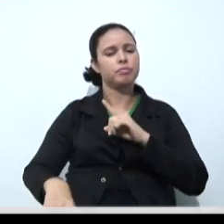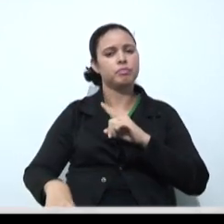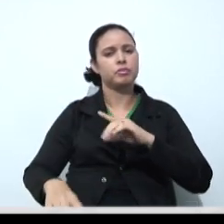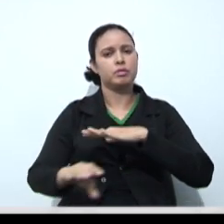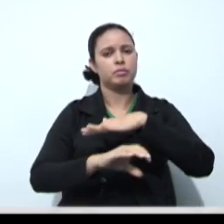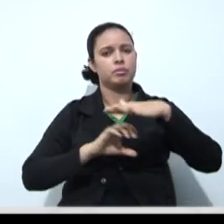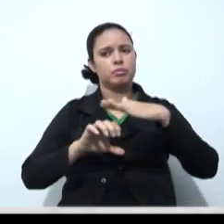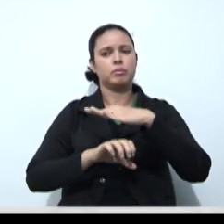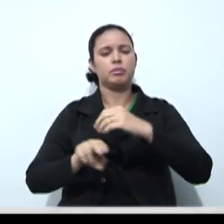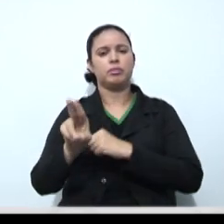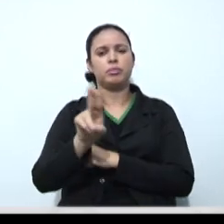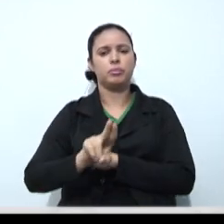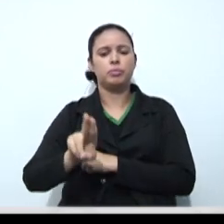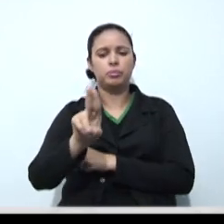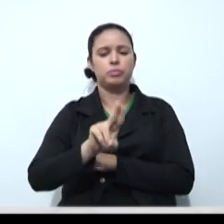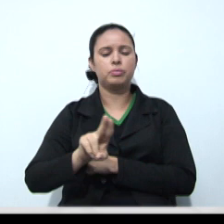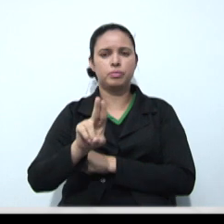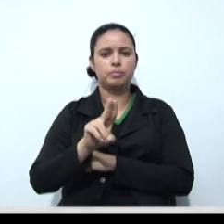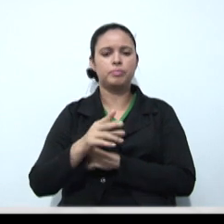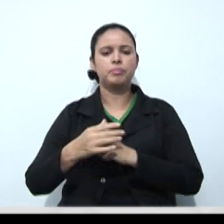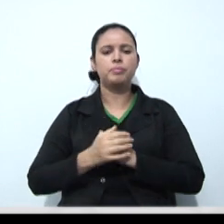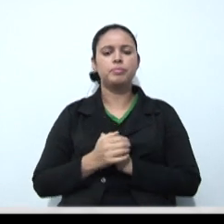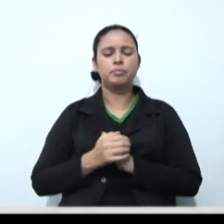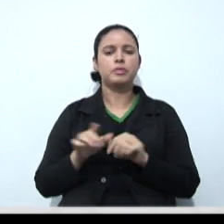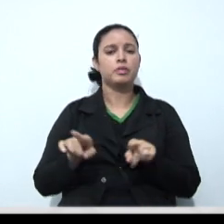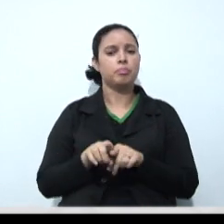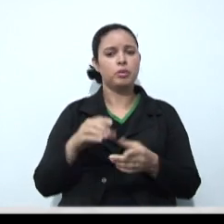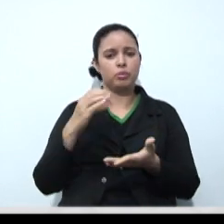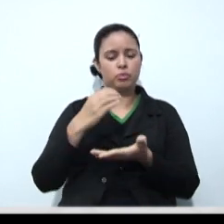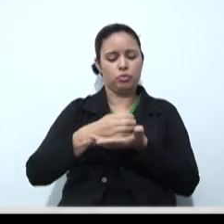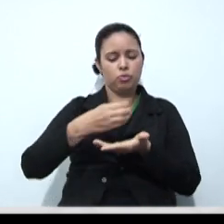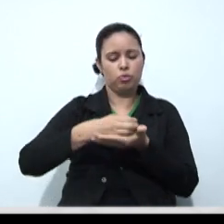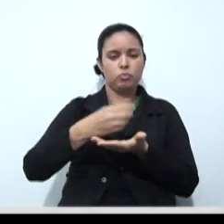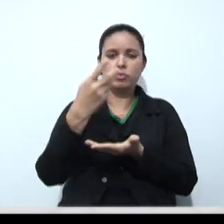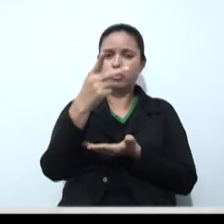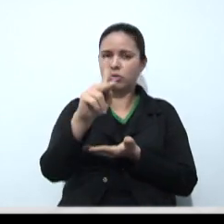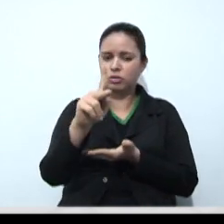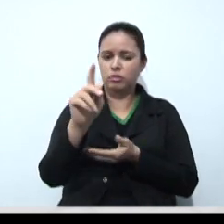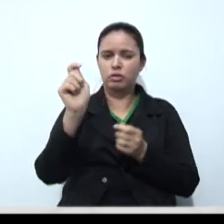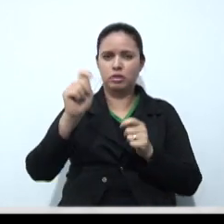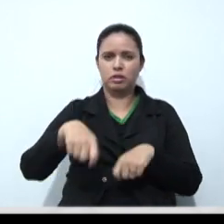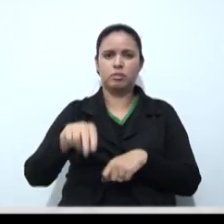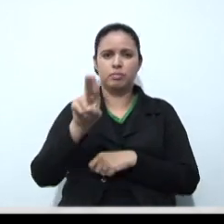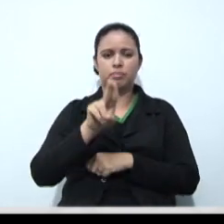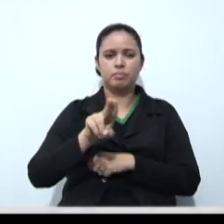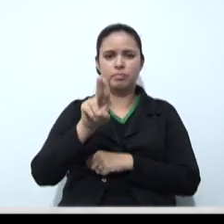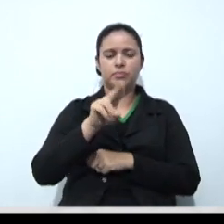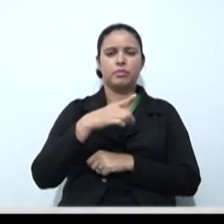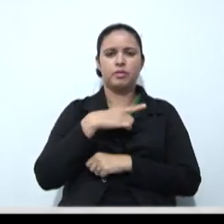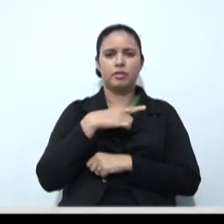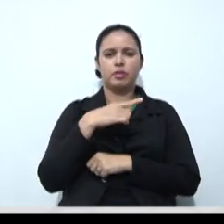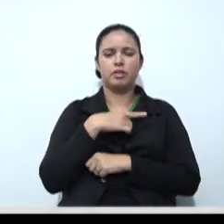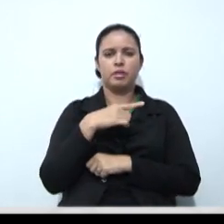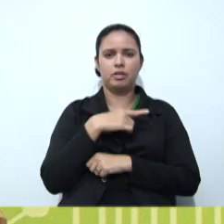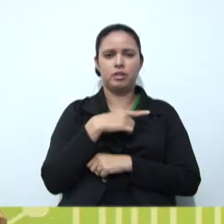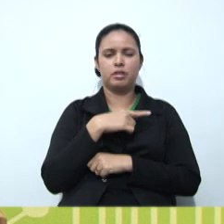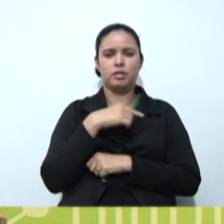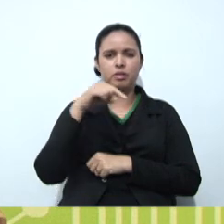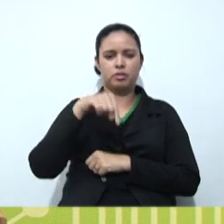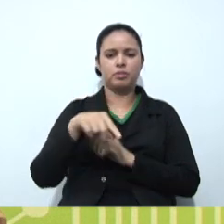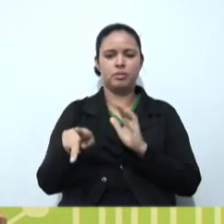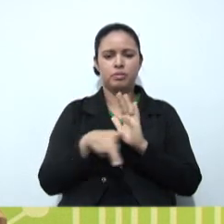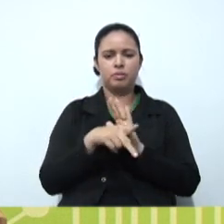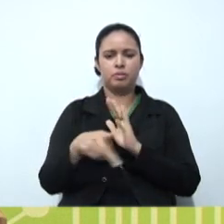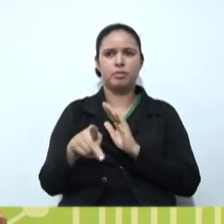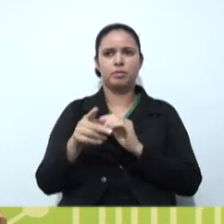estão utilizando, por exemplo, materiais descartáveis. Leve seu copinho, tá bom? Aqui no IFRO, tá, nós temos o nosso, vou até mostrar aqui para vocês,